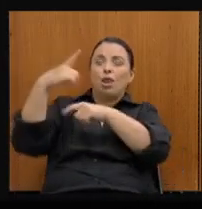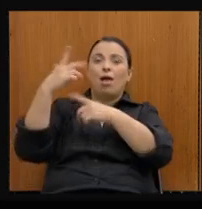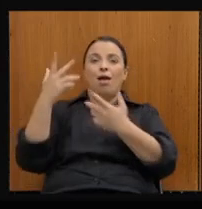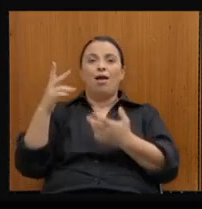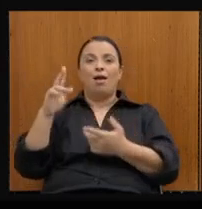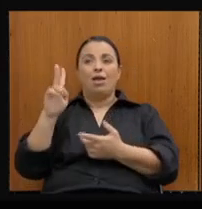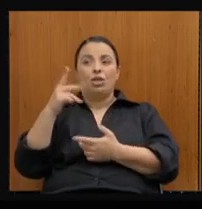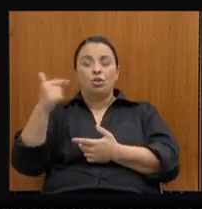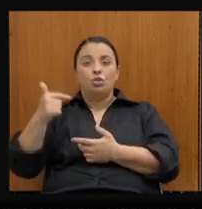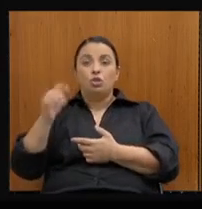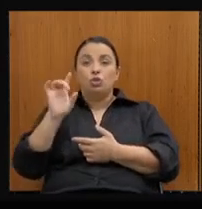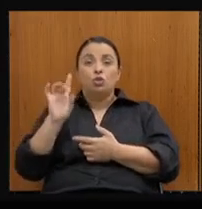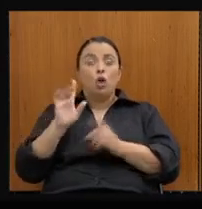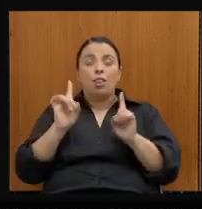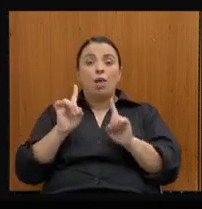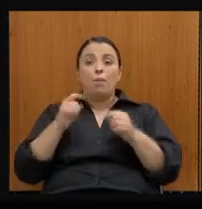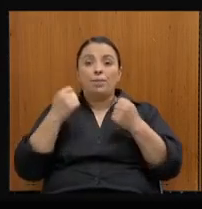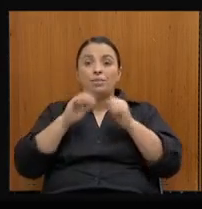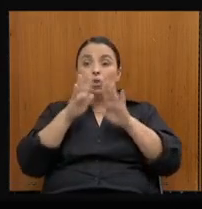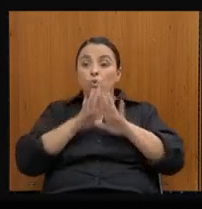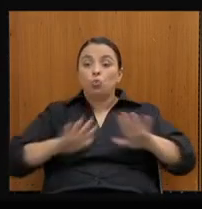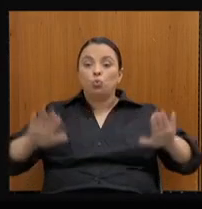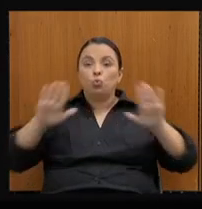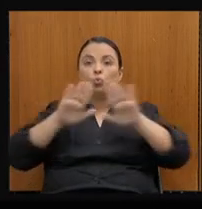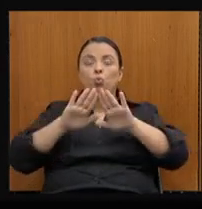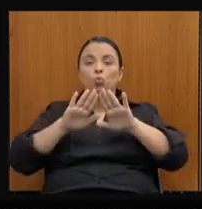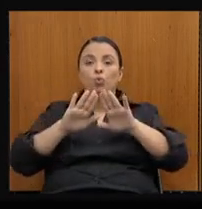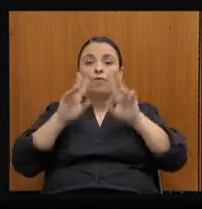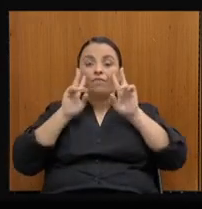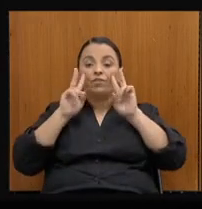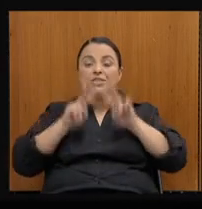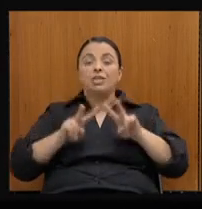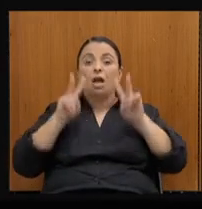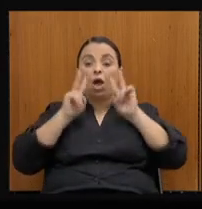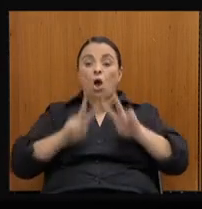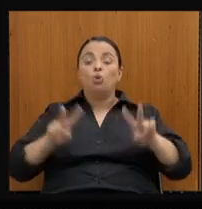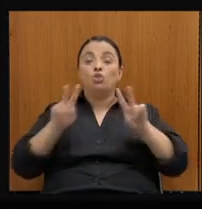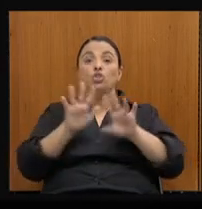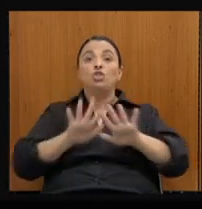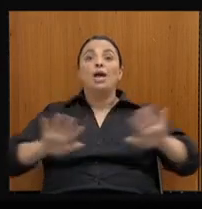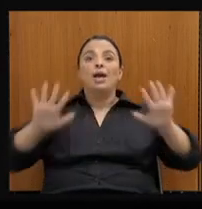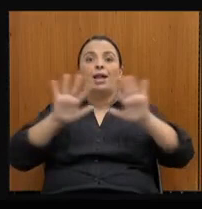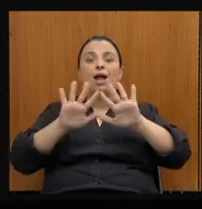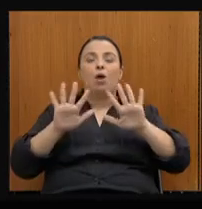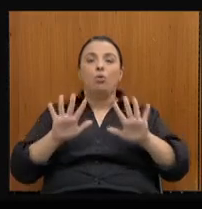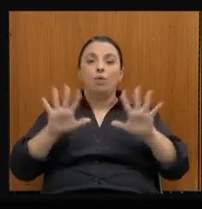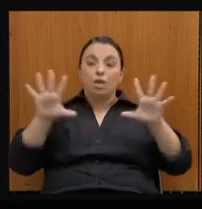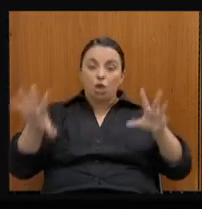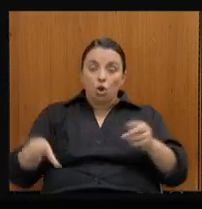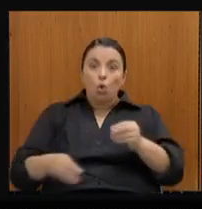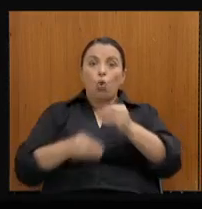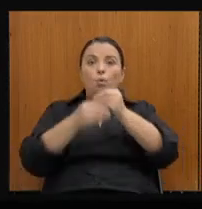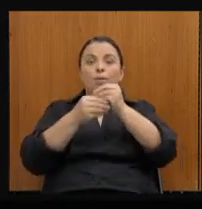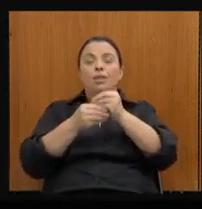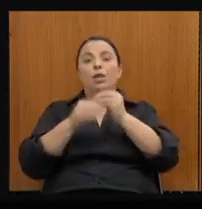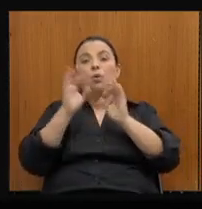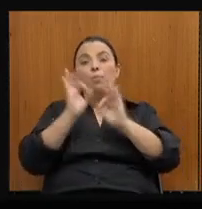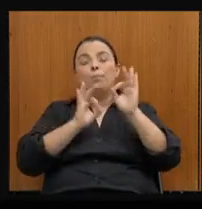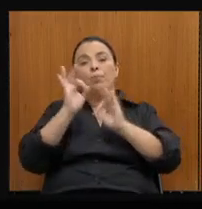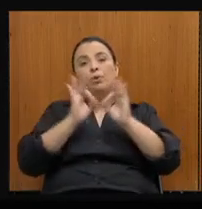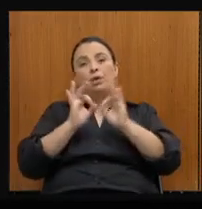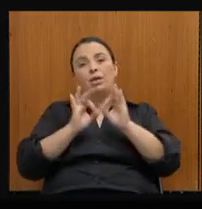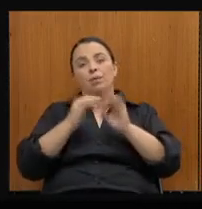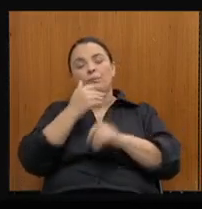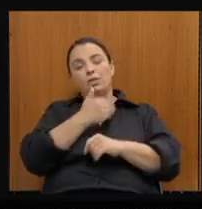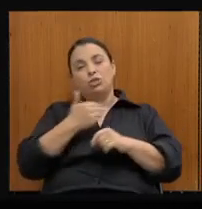forma global e aqui vem a proposição de em complementação ao Programa Nacional